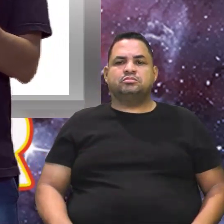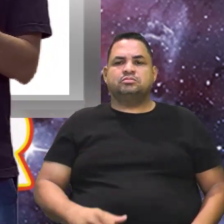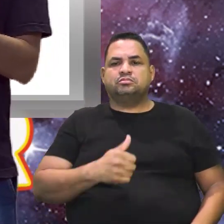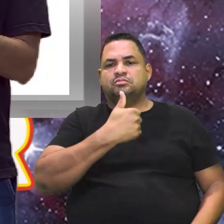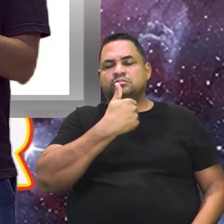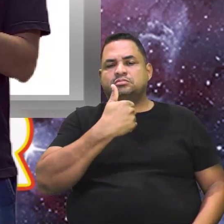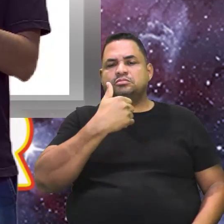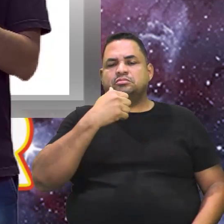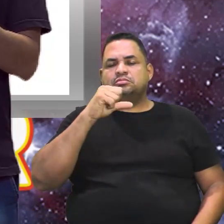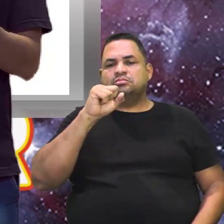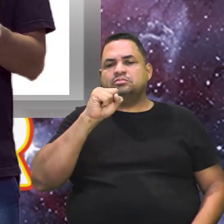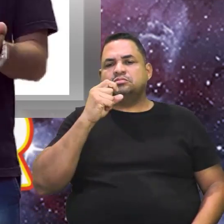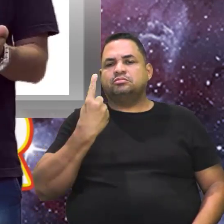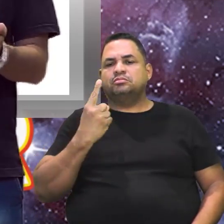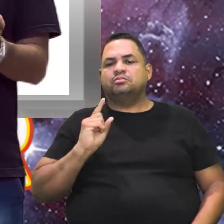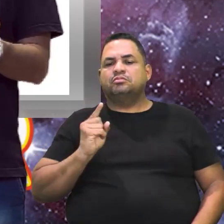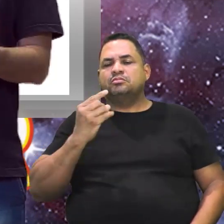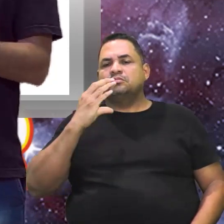dar